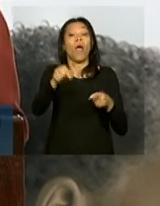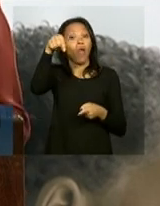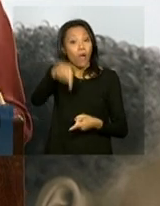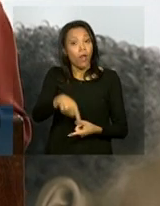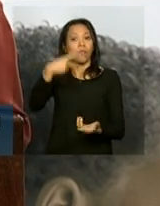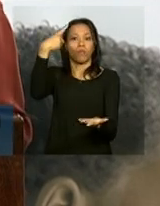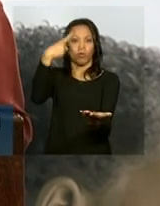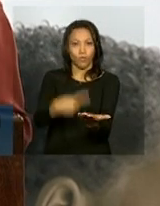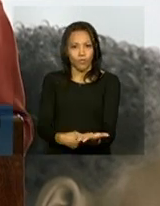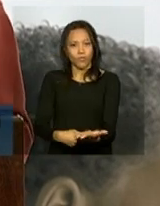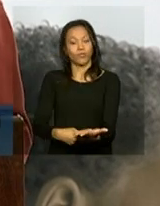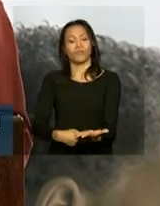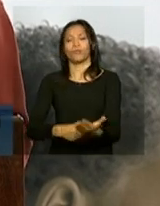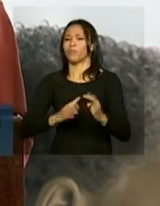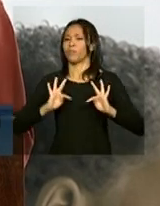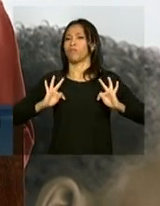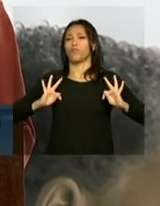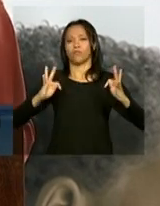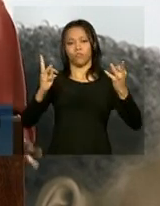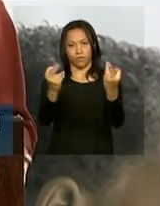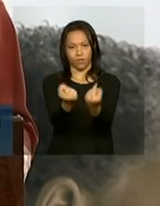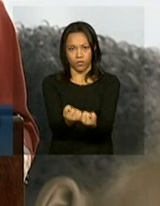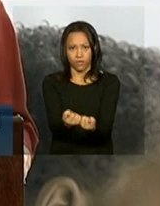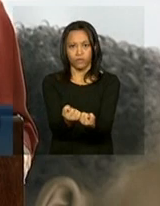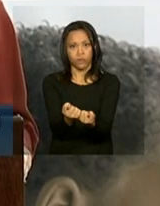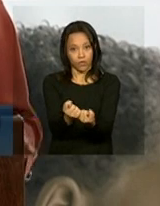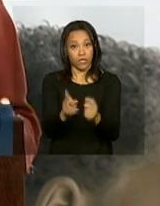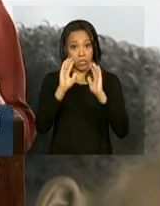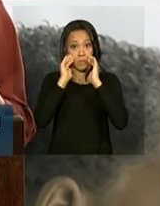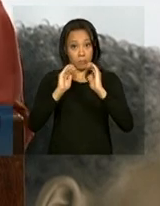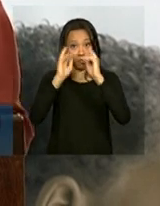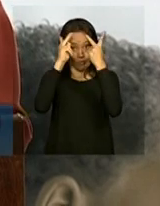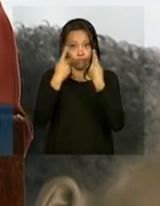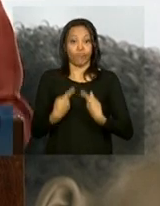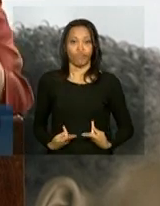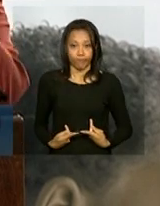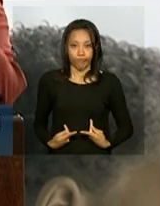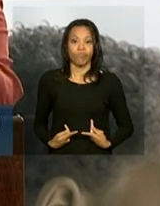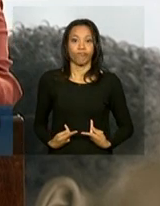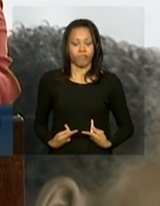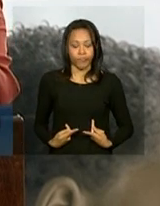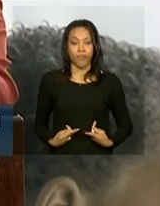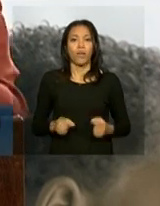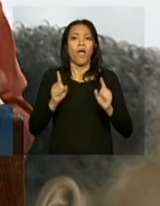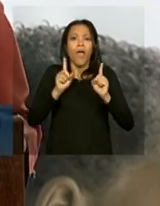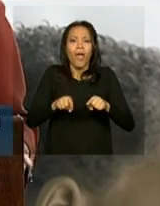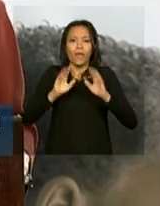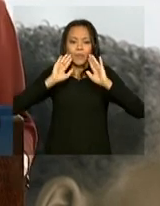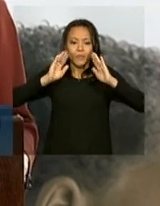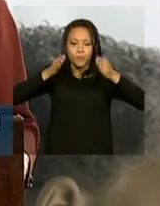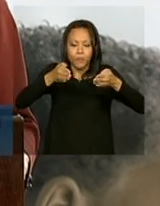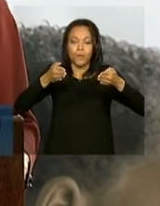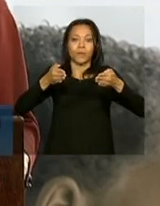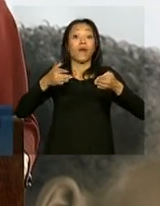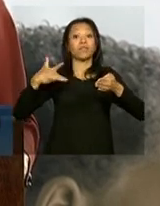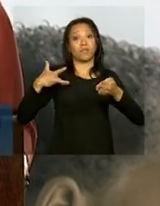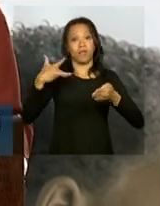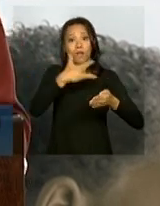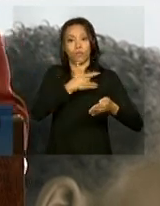pacto generoso e é um pacto humano. É um pacto em prol da saúde da